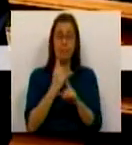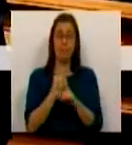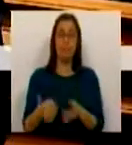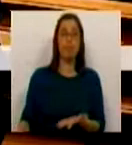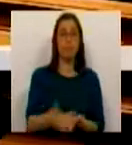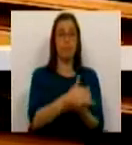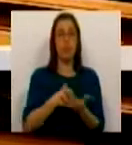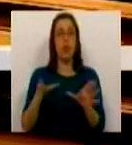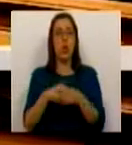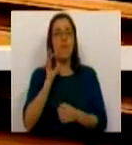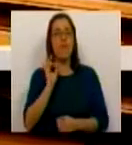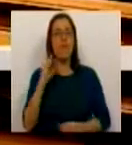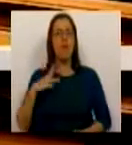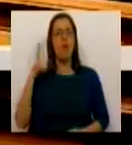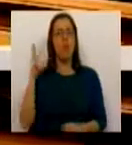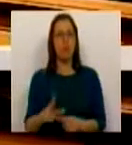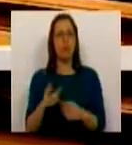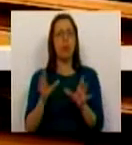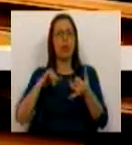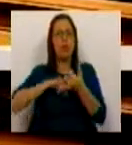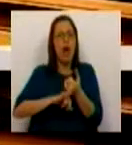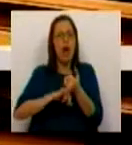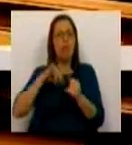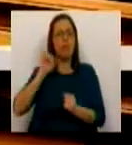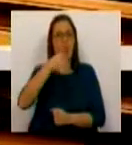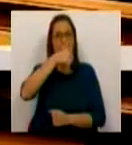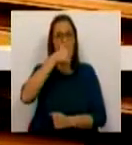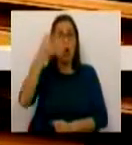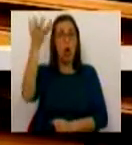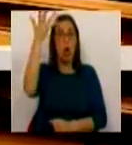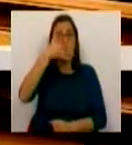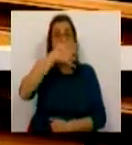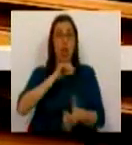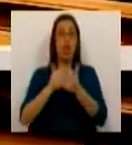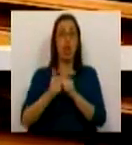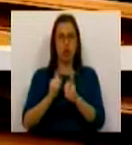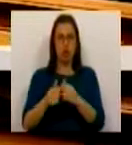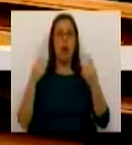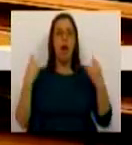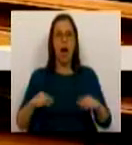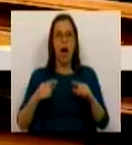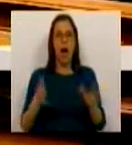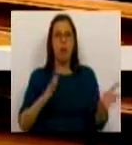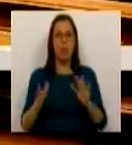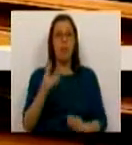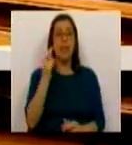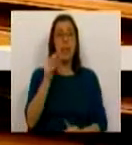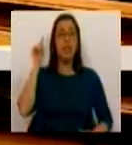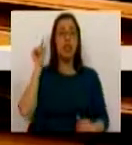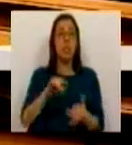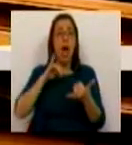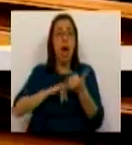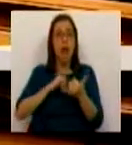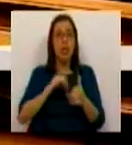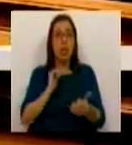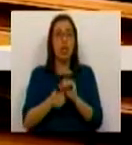os dados da Confederação Portuguesa das Coletividades de Cultura, Recreio e Desporto, existem cerca de 3 mil